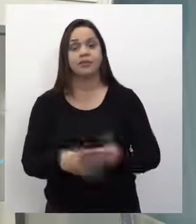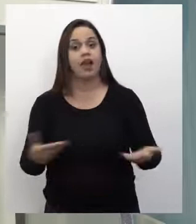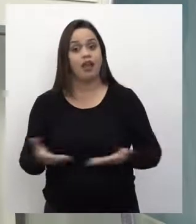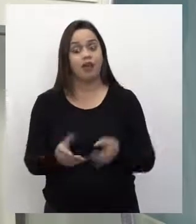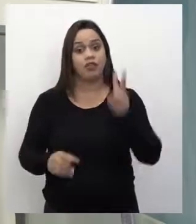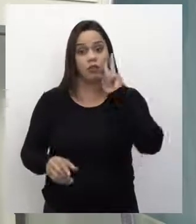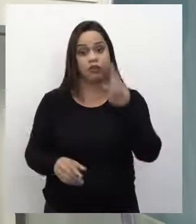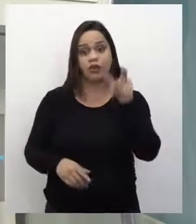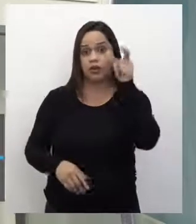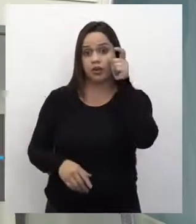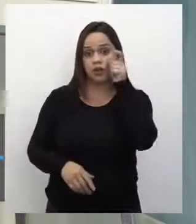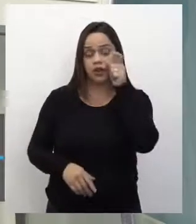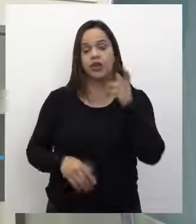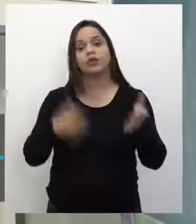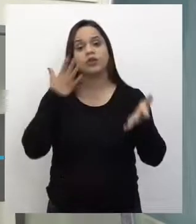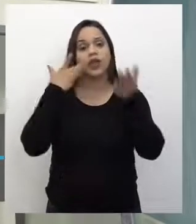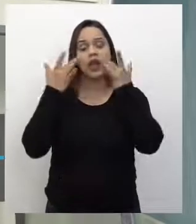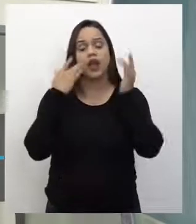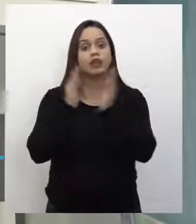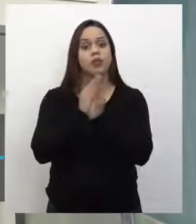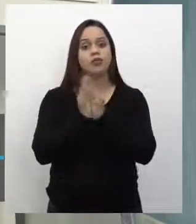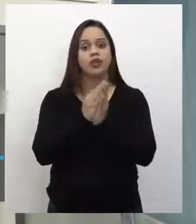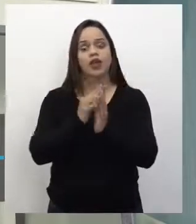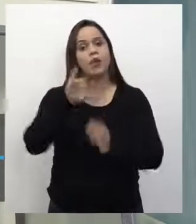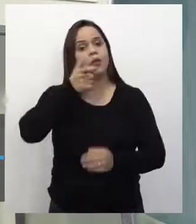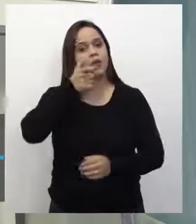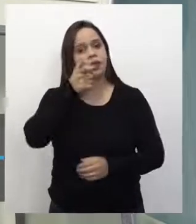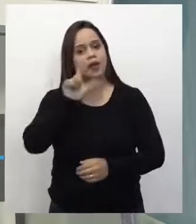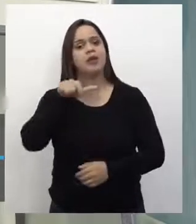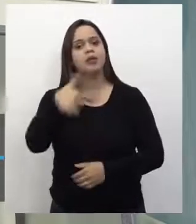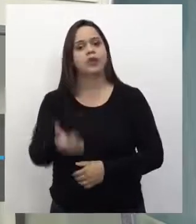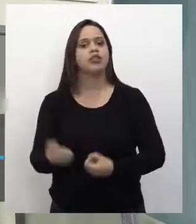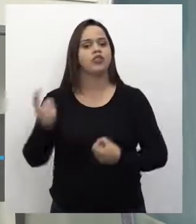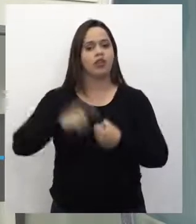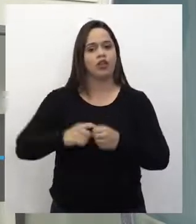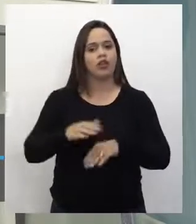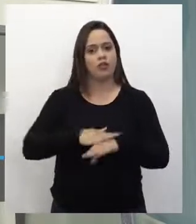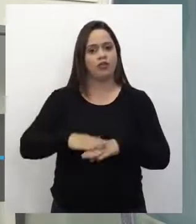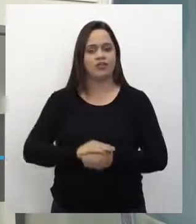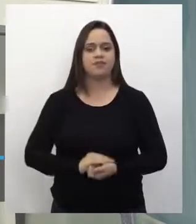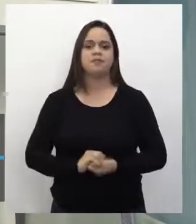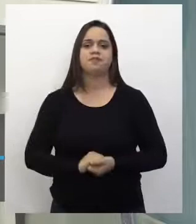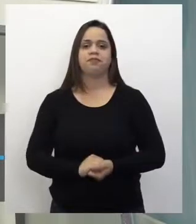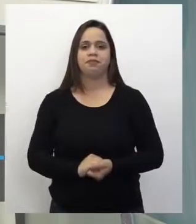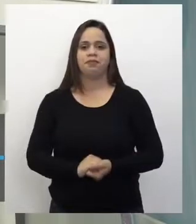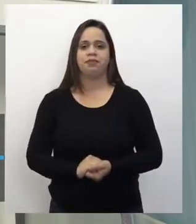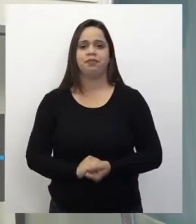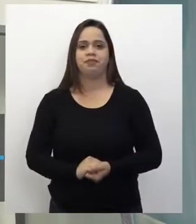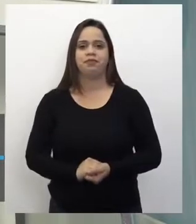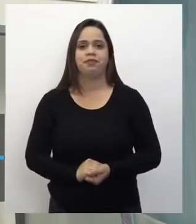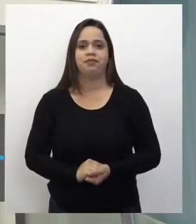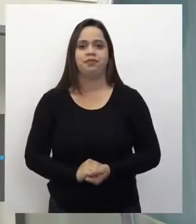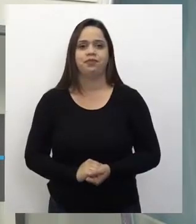apreciar um teatro de bonecos. Observem para depois a gente poder conversar.